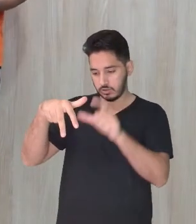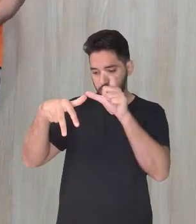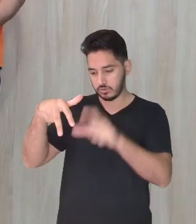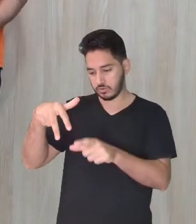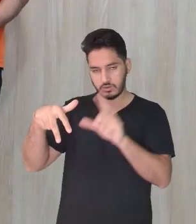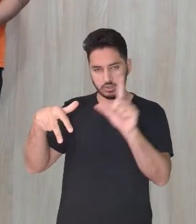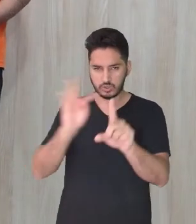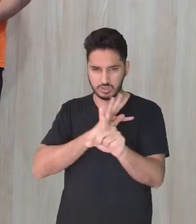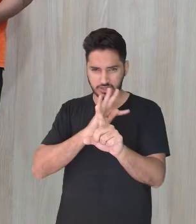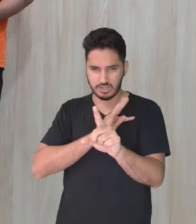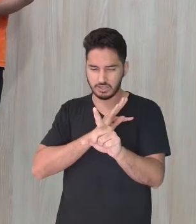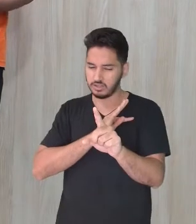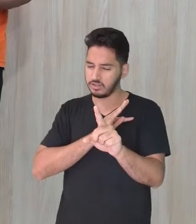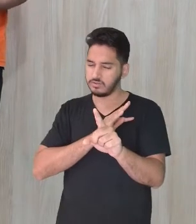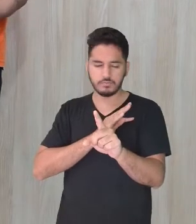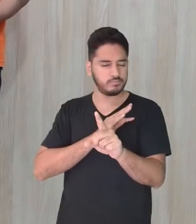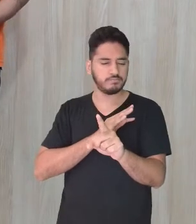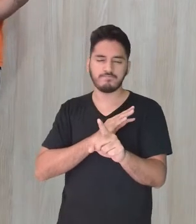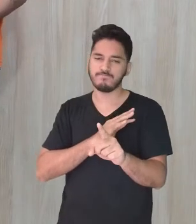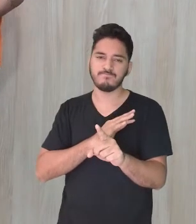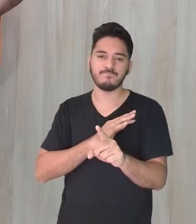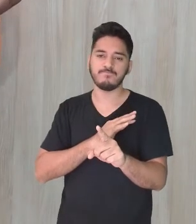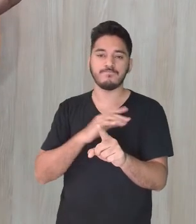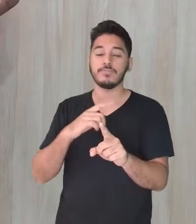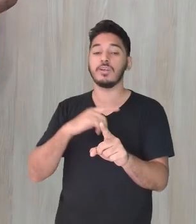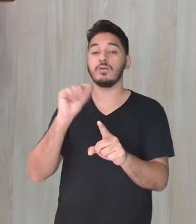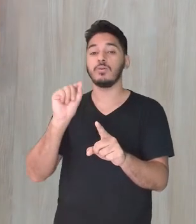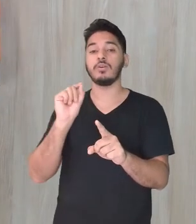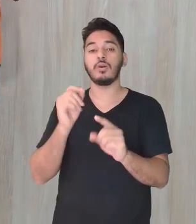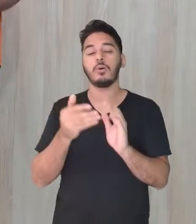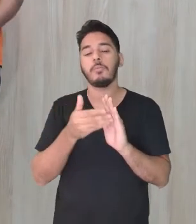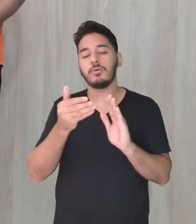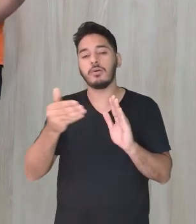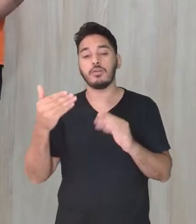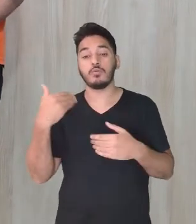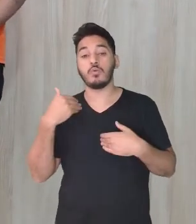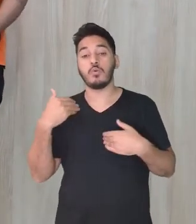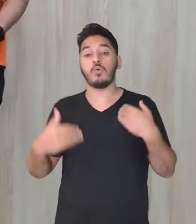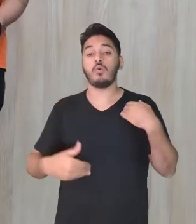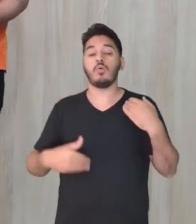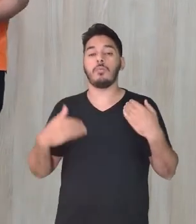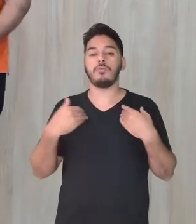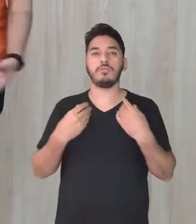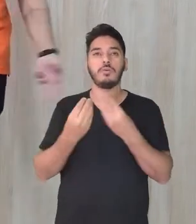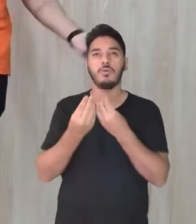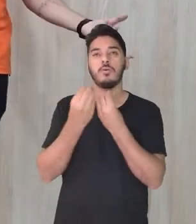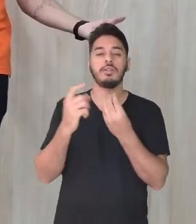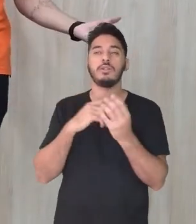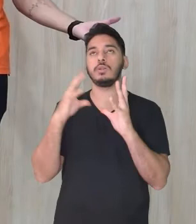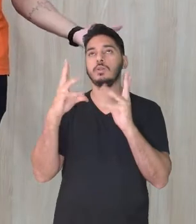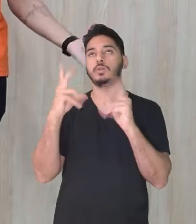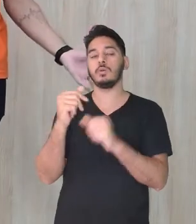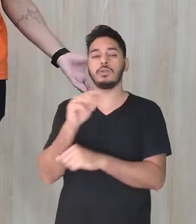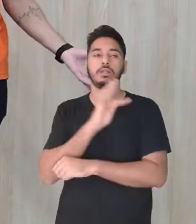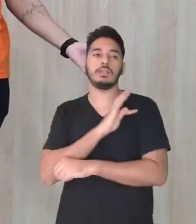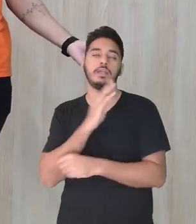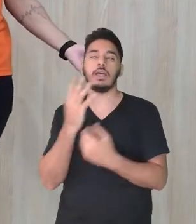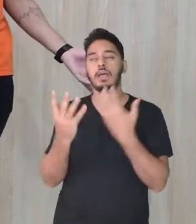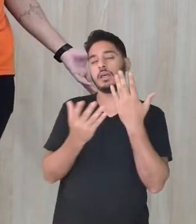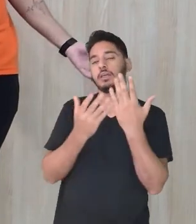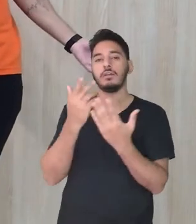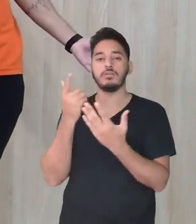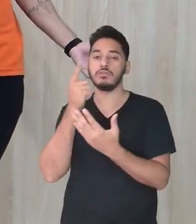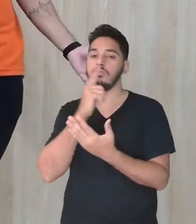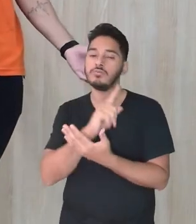somente técnica, né? Ela também passa aí por um preparo físico. Então não adianta eu ter toda a técnica e não conseguir dançar